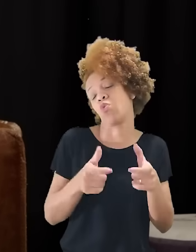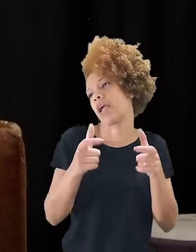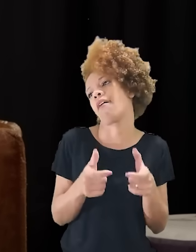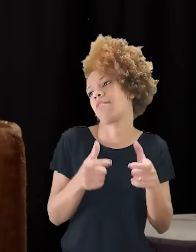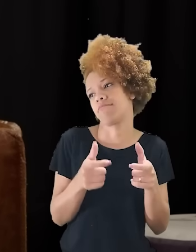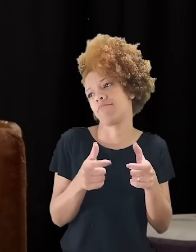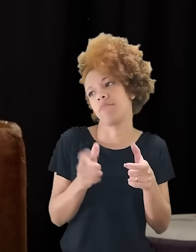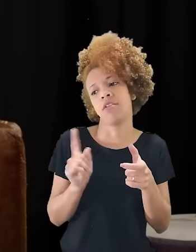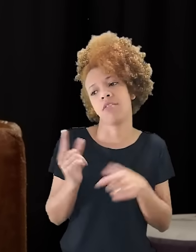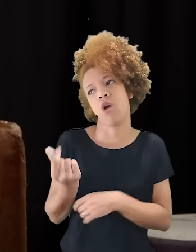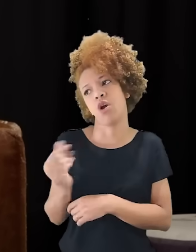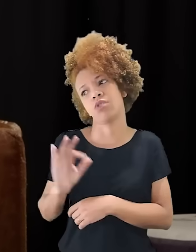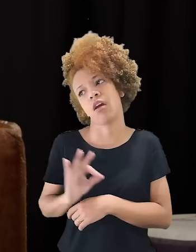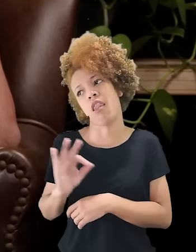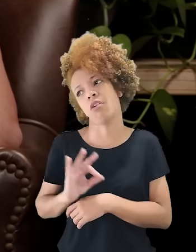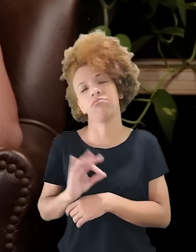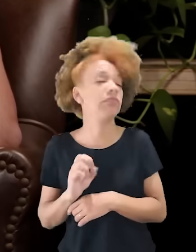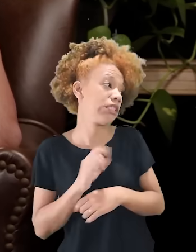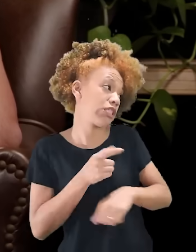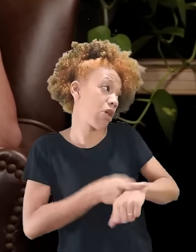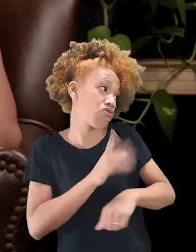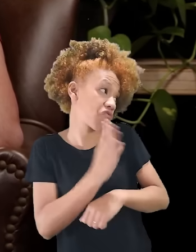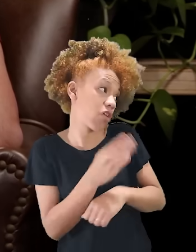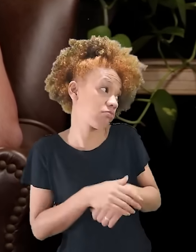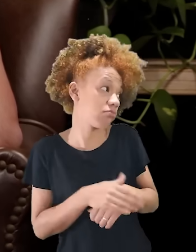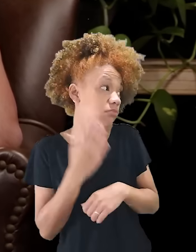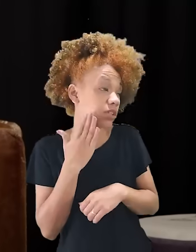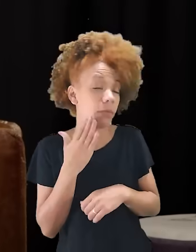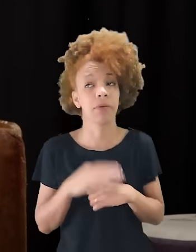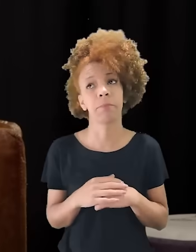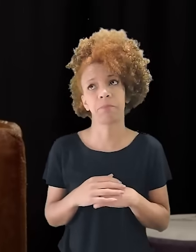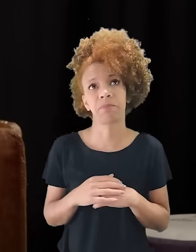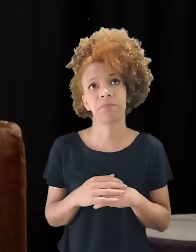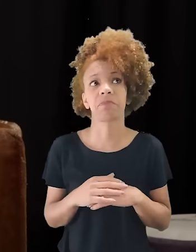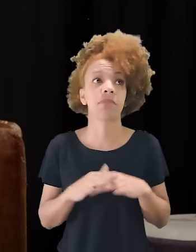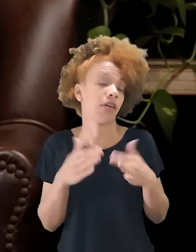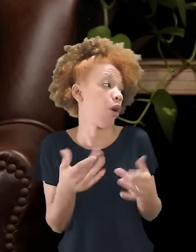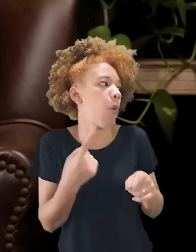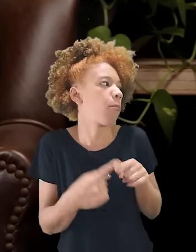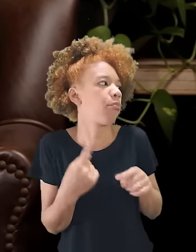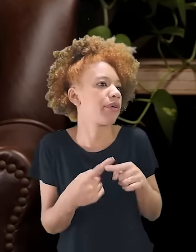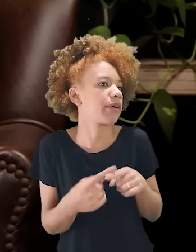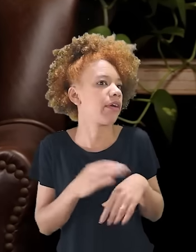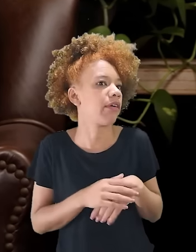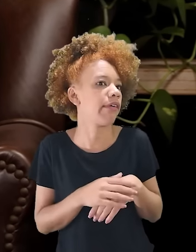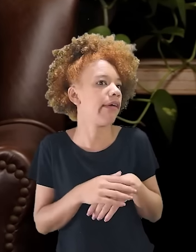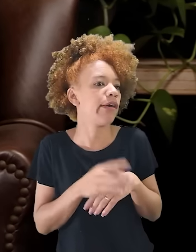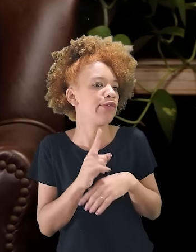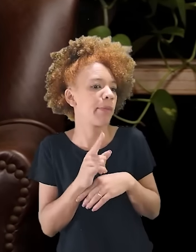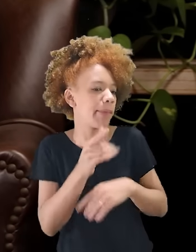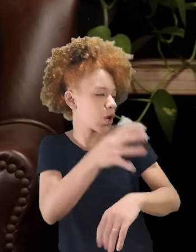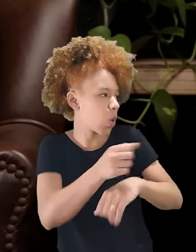um qualquer que ele é o Marx tá e se esse relógio é falsificado a pessoa sabe aí eu porque o cara tá o cara não pegou o relógio